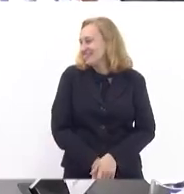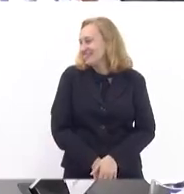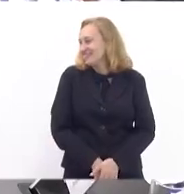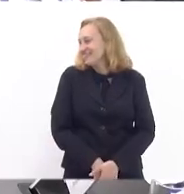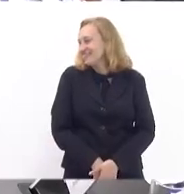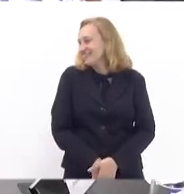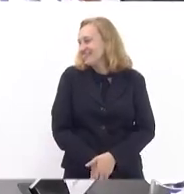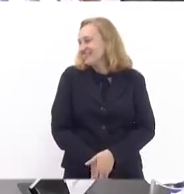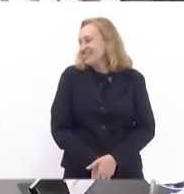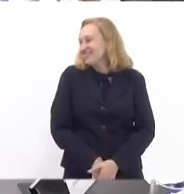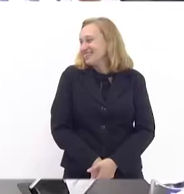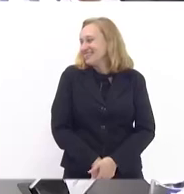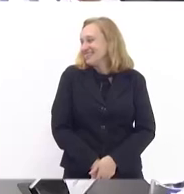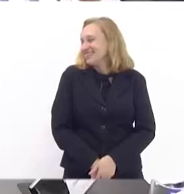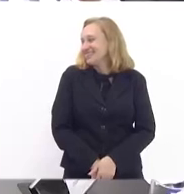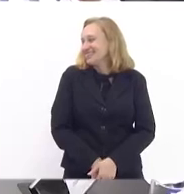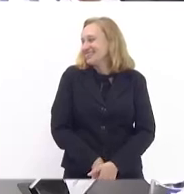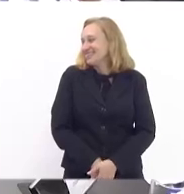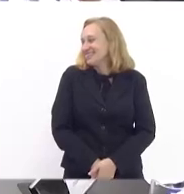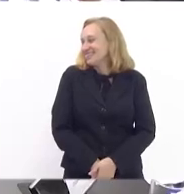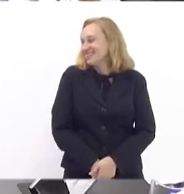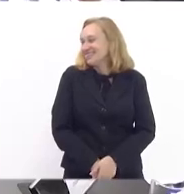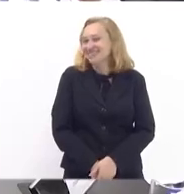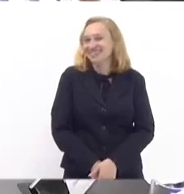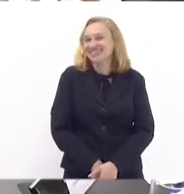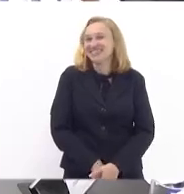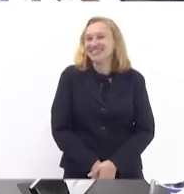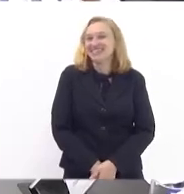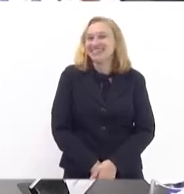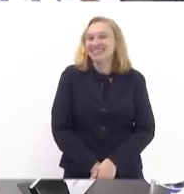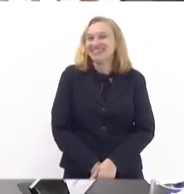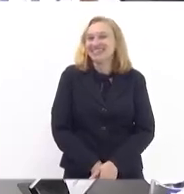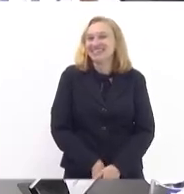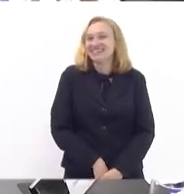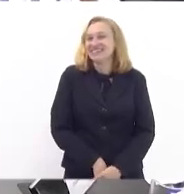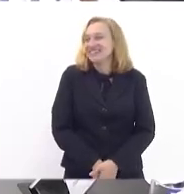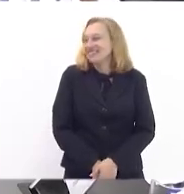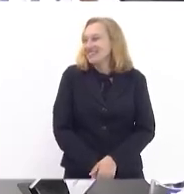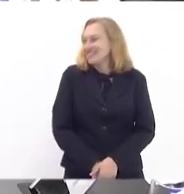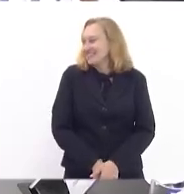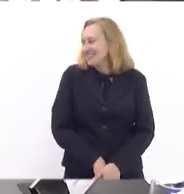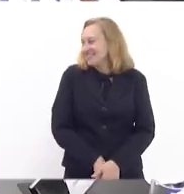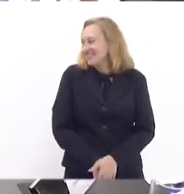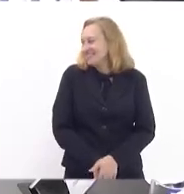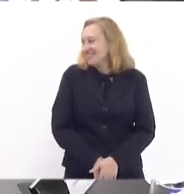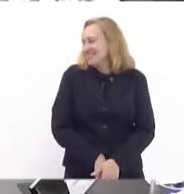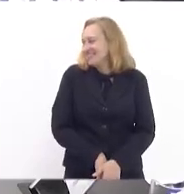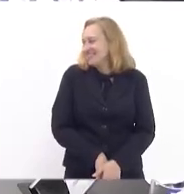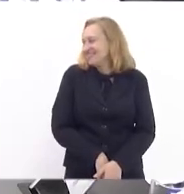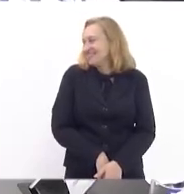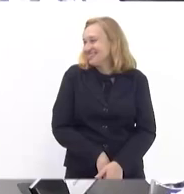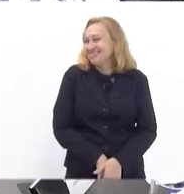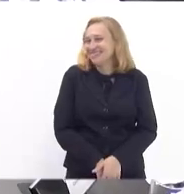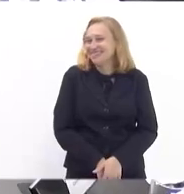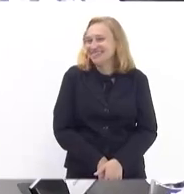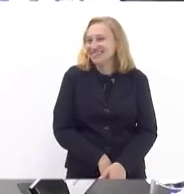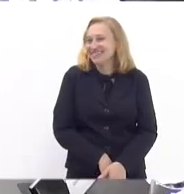né deixa ele já tem algumas ouvimos acrescentar mais pisca e depois deixar o